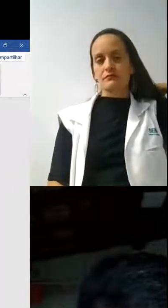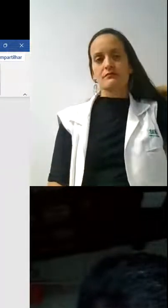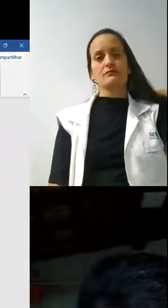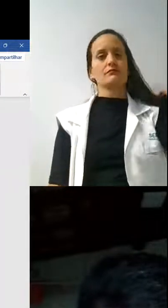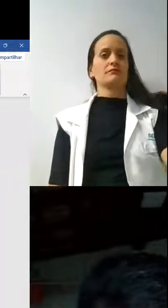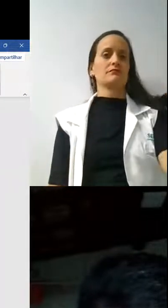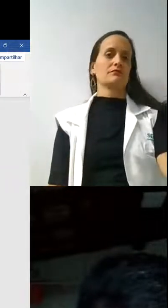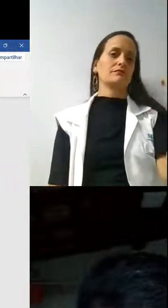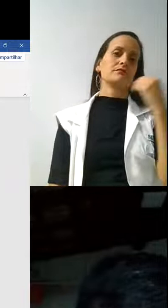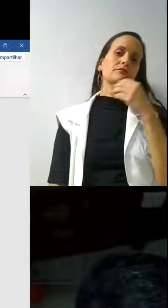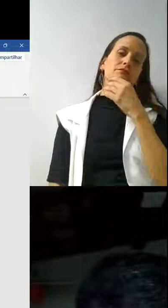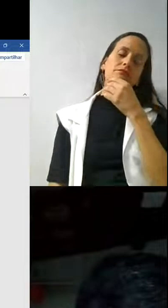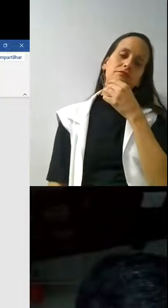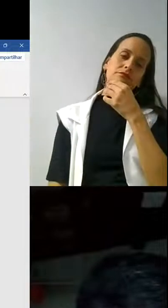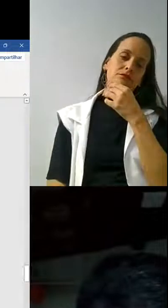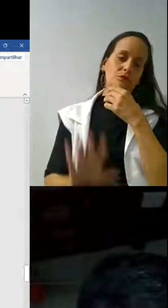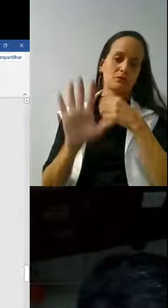Só um instante, pessoal.